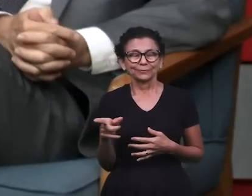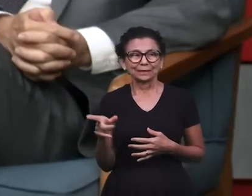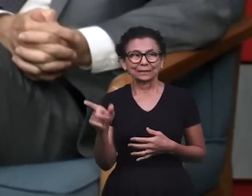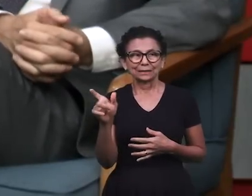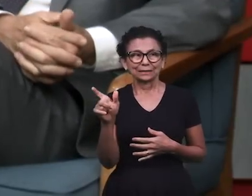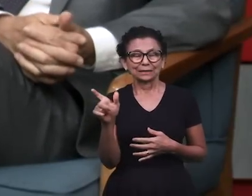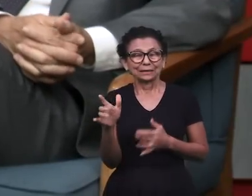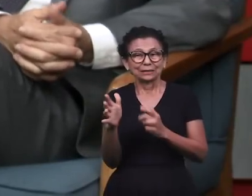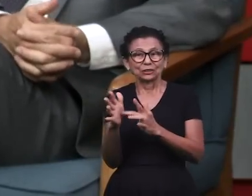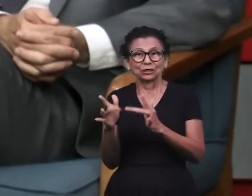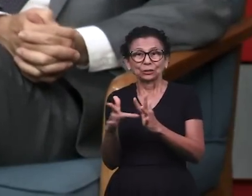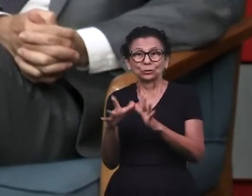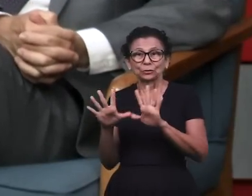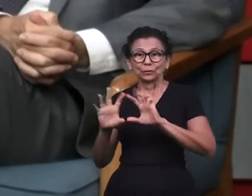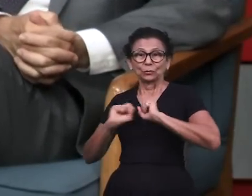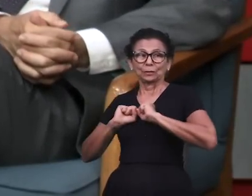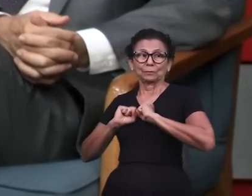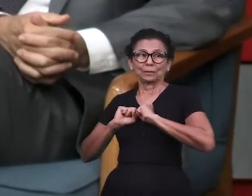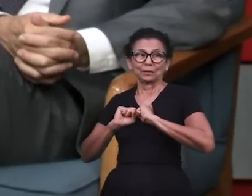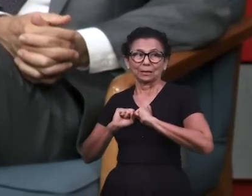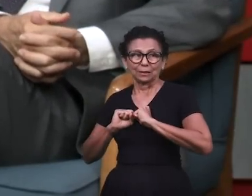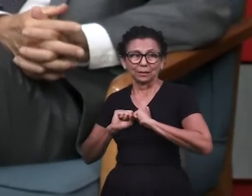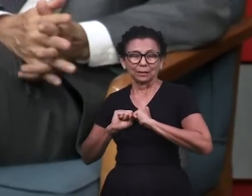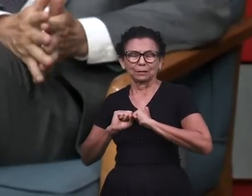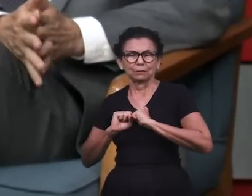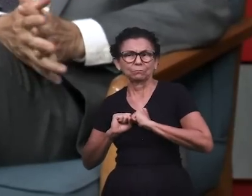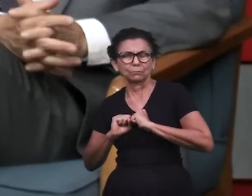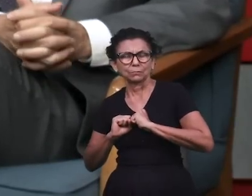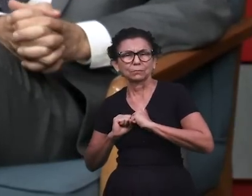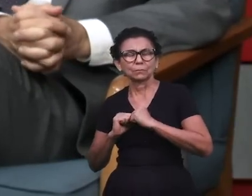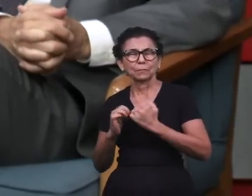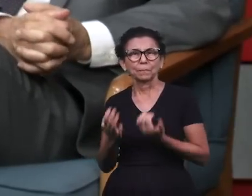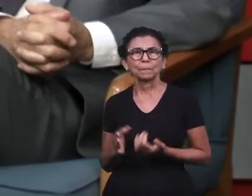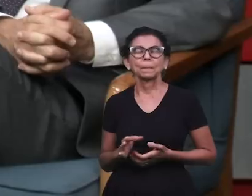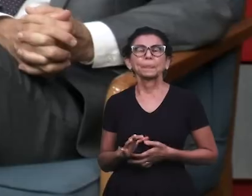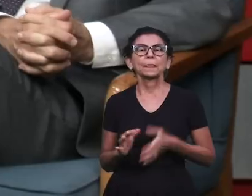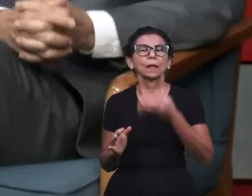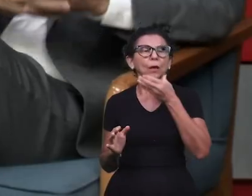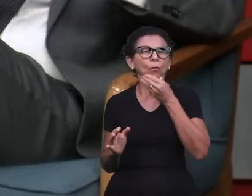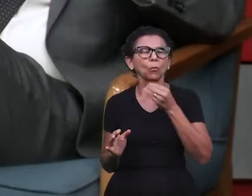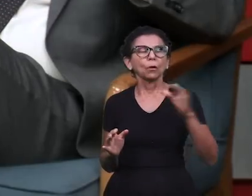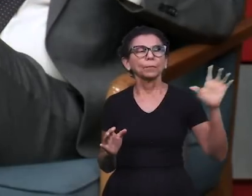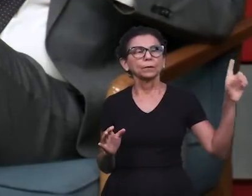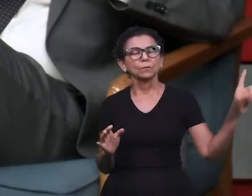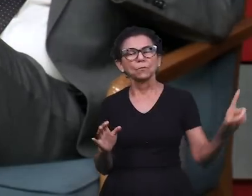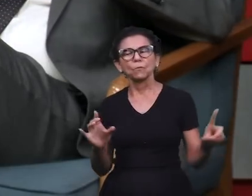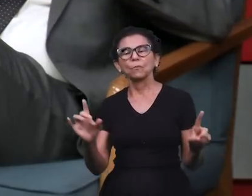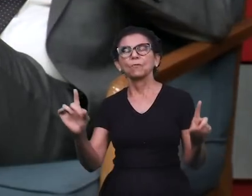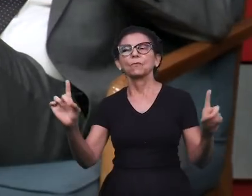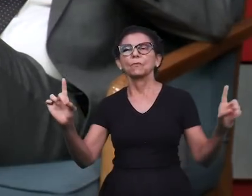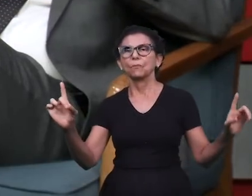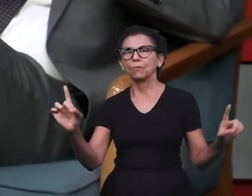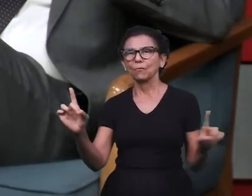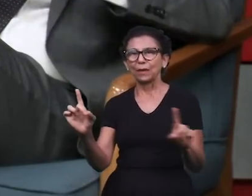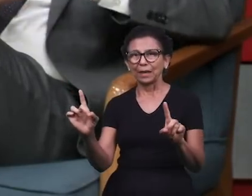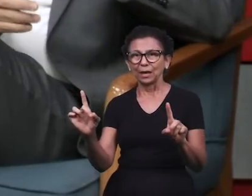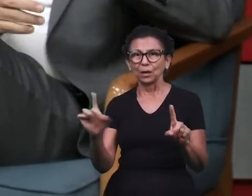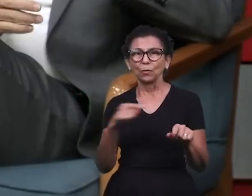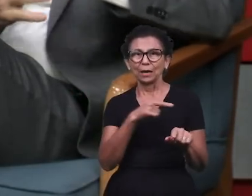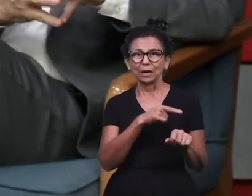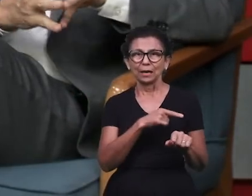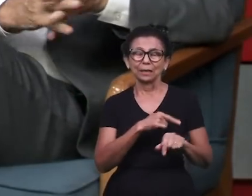contaminar, não pode, como é que é isso? Aquele homem veio, sabendo da situação